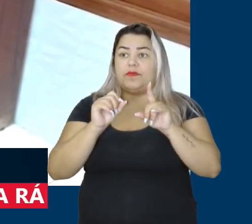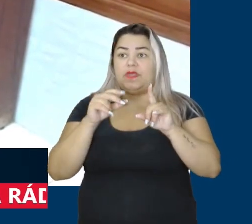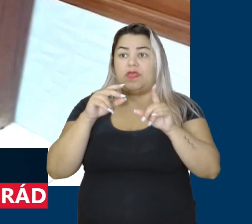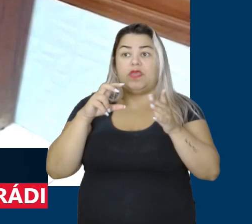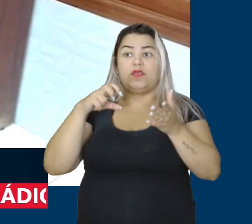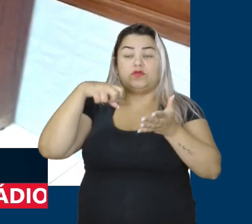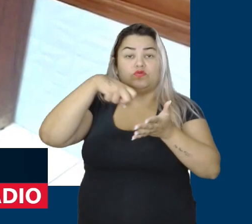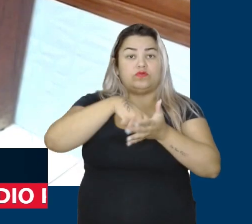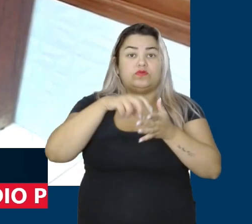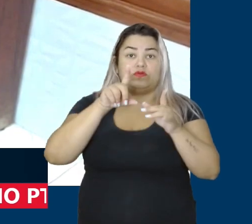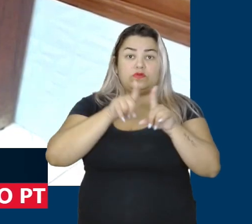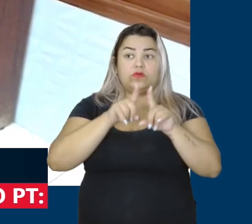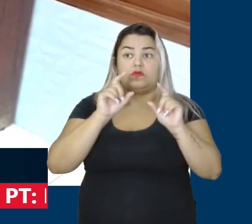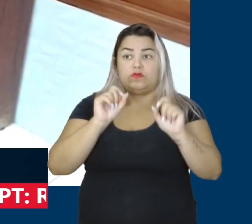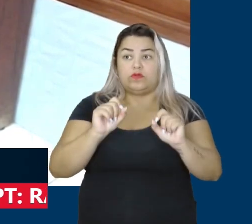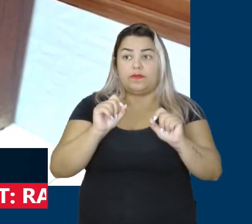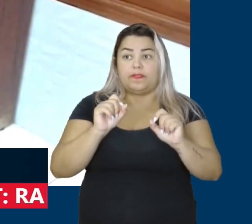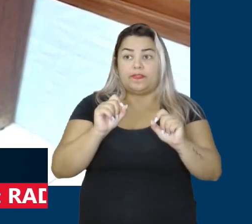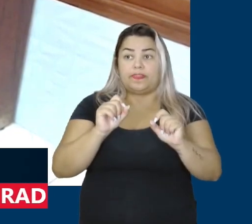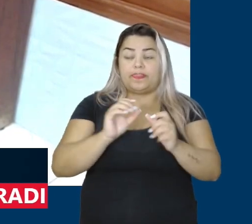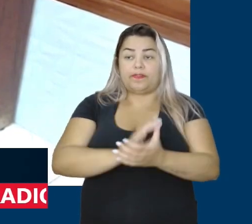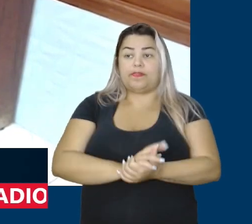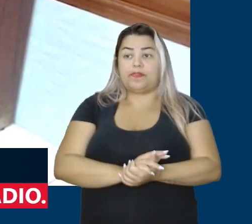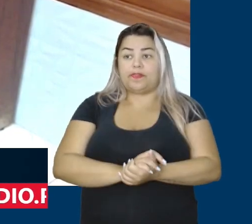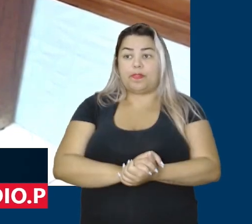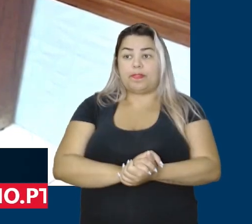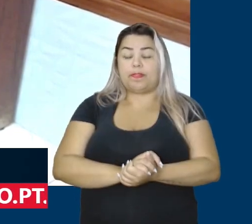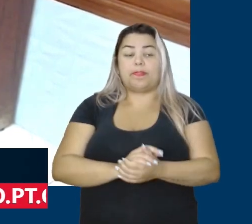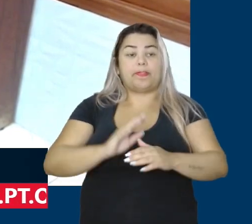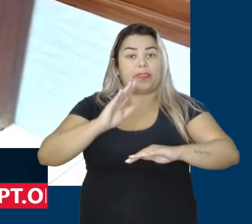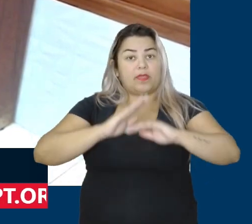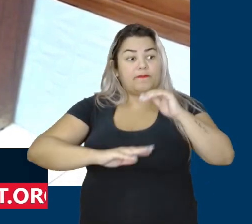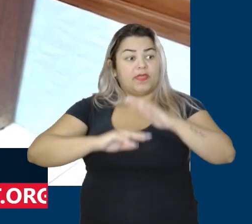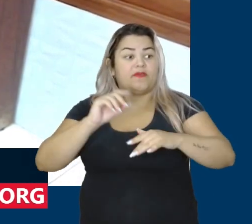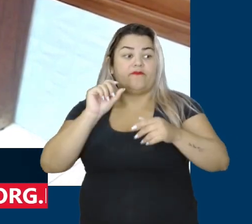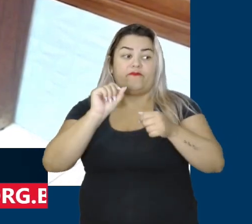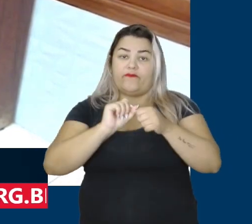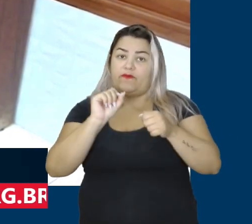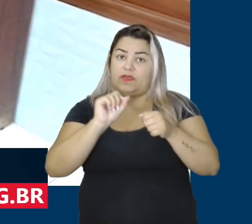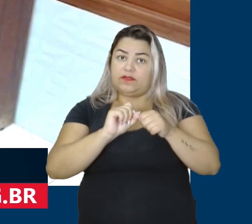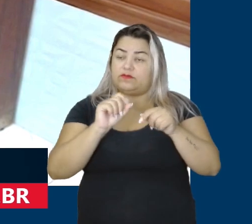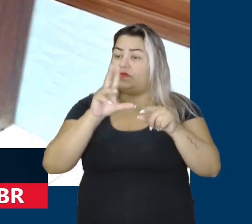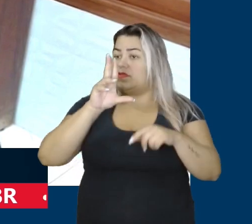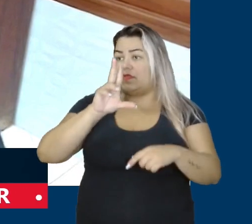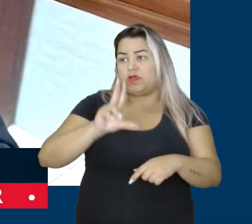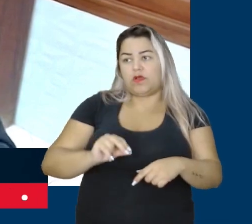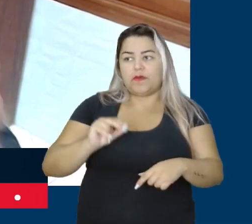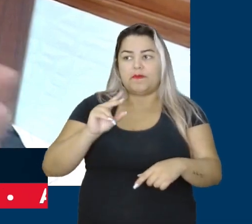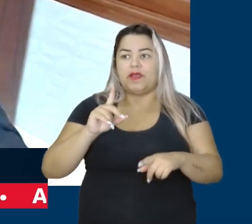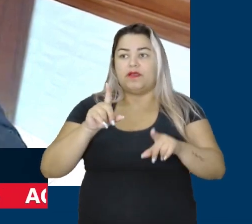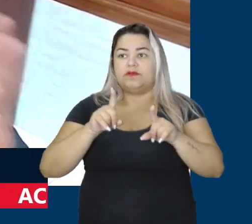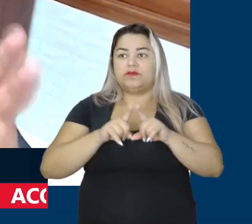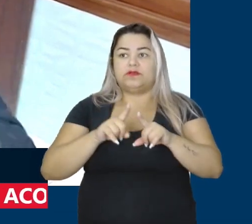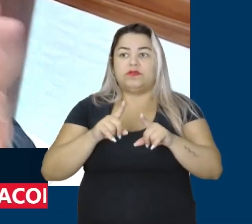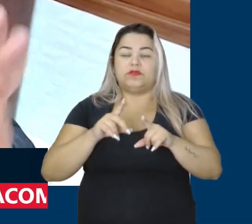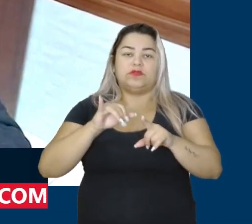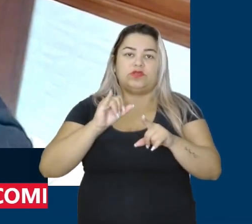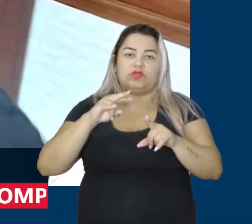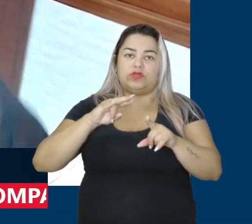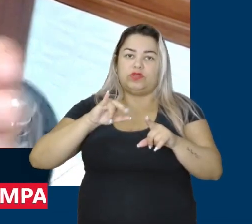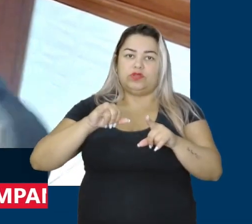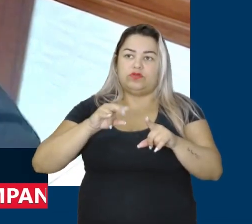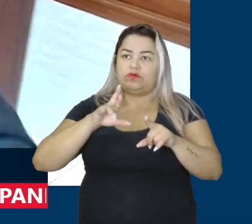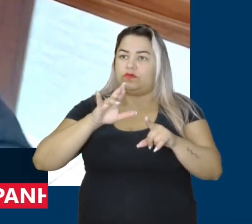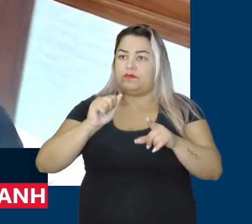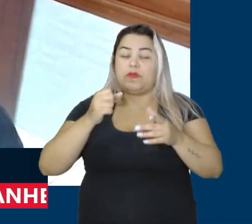de suspensão e, conforme o caso praticado, não é mais aquela história, injúria, paga com uma cesta